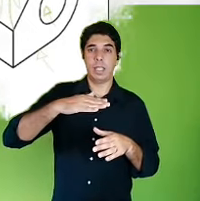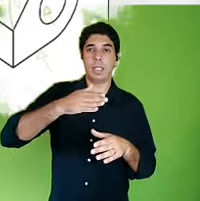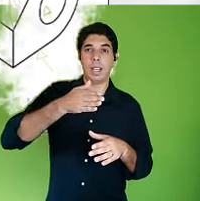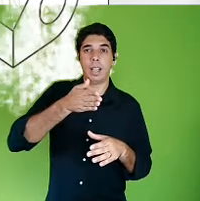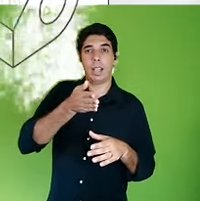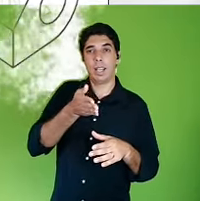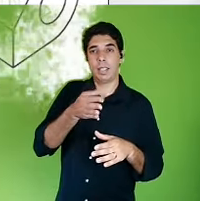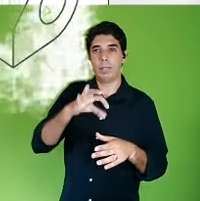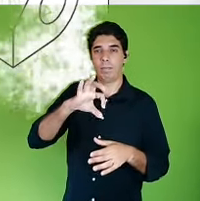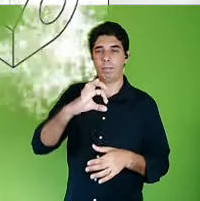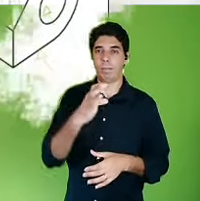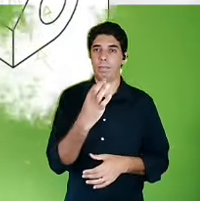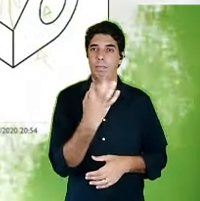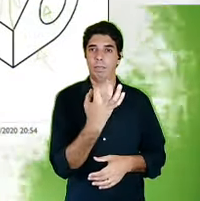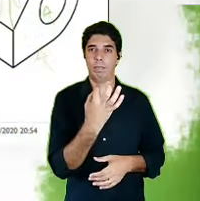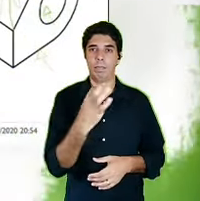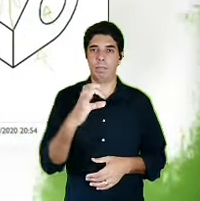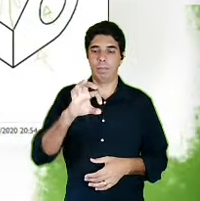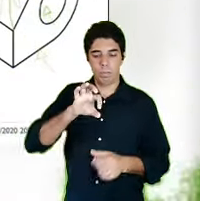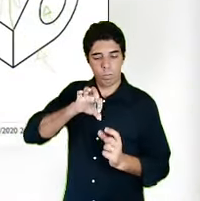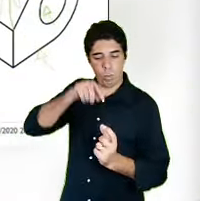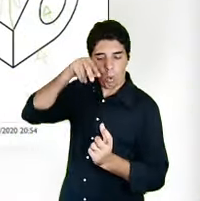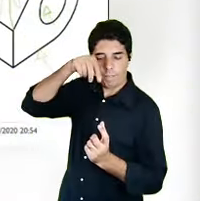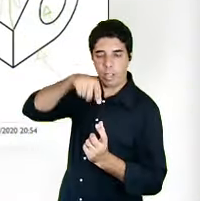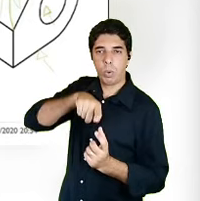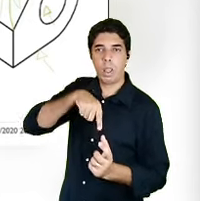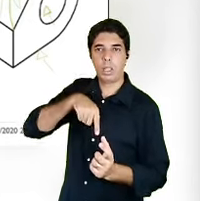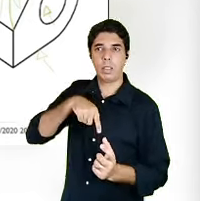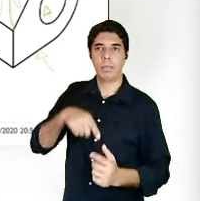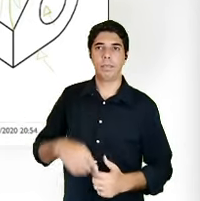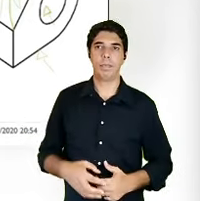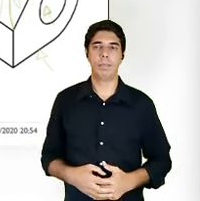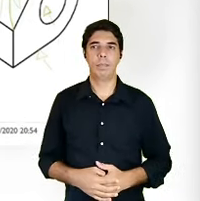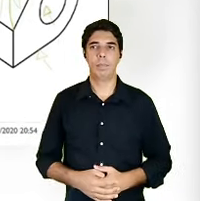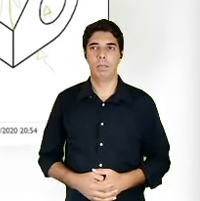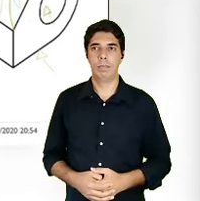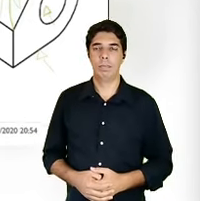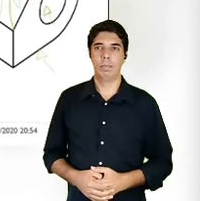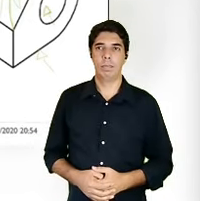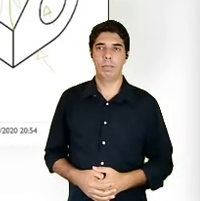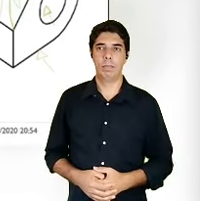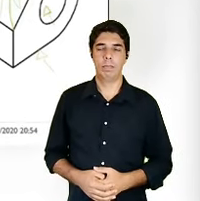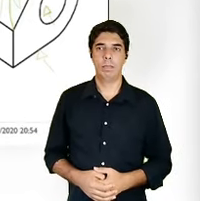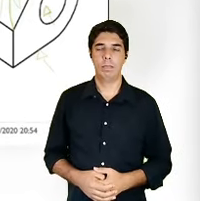inclinadas. Essa distância aqui, né? Que é a distância horizontal da projeção